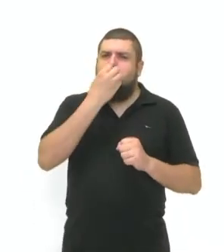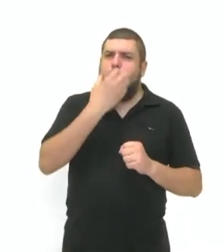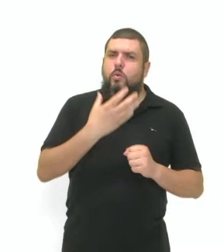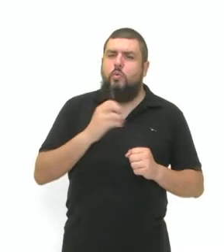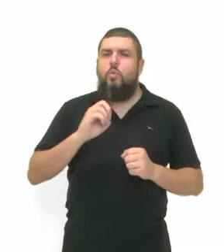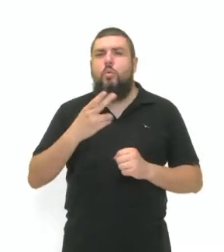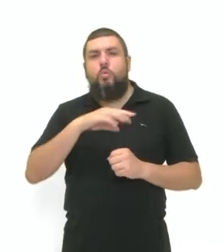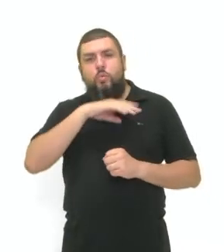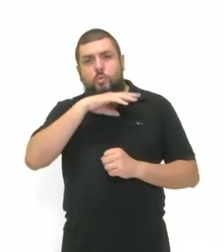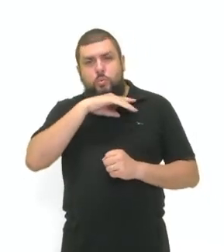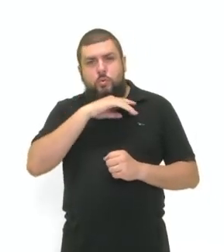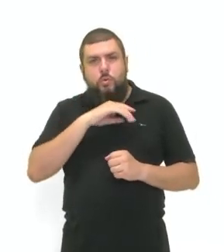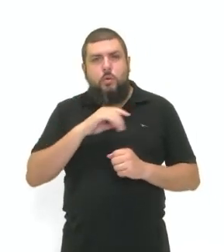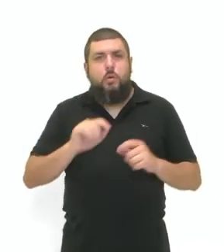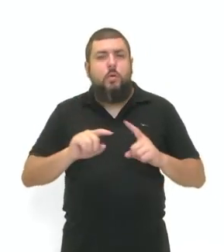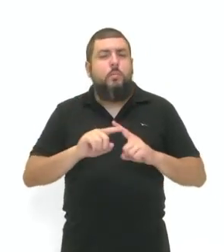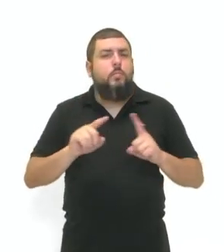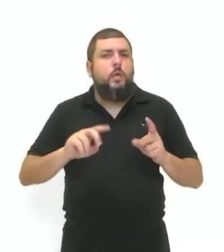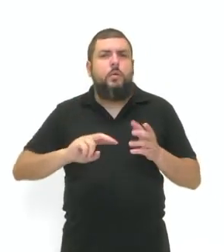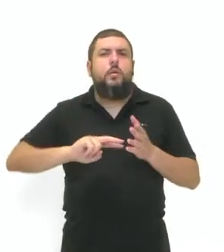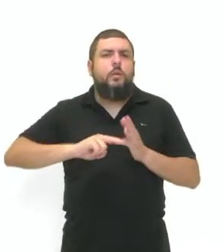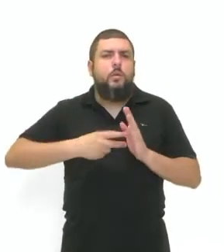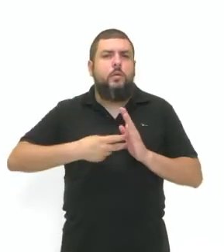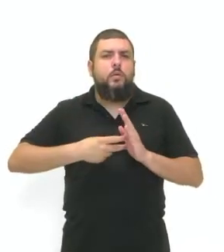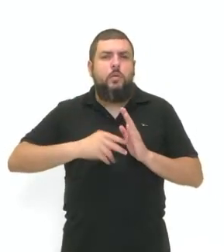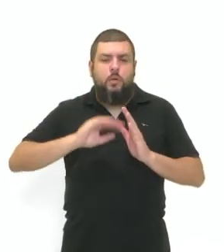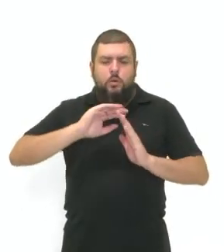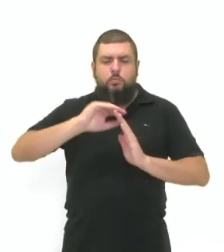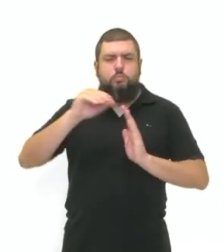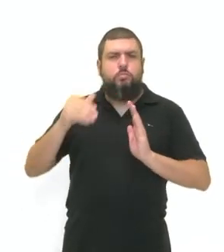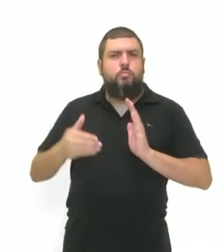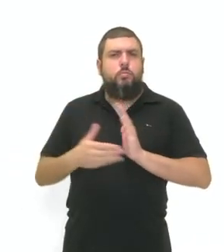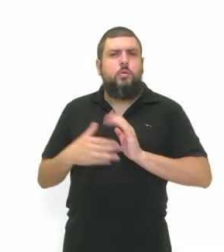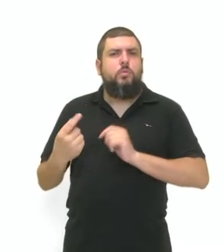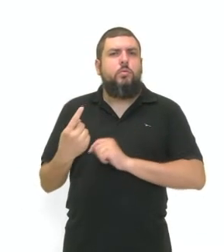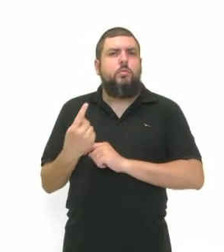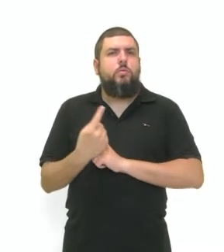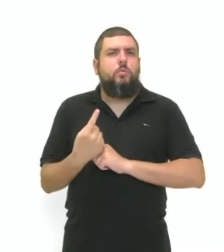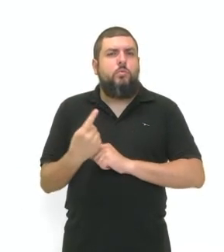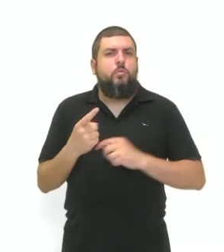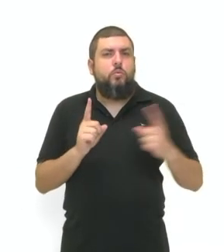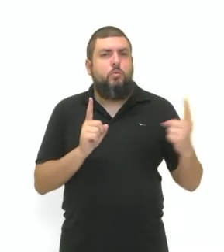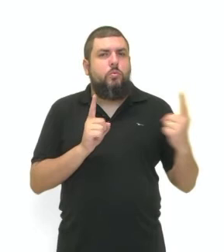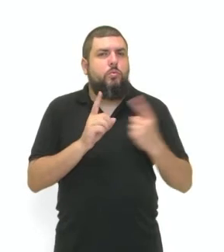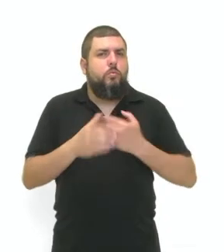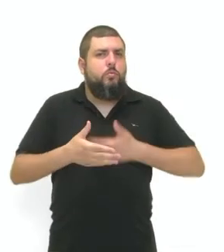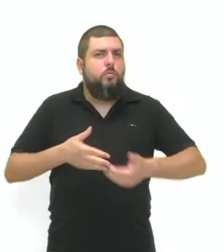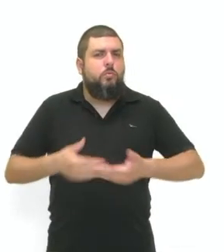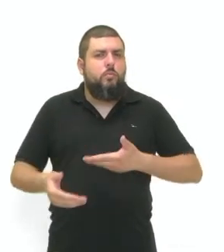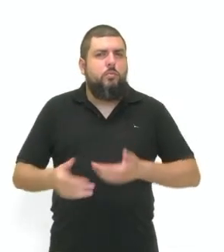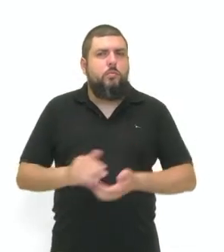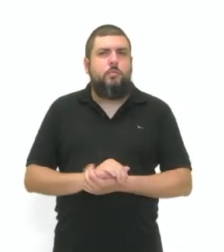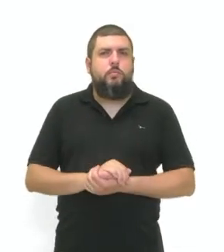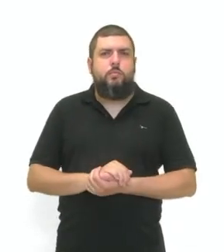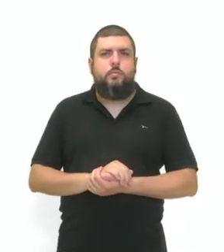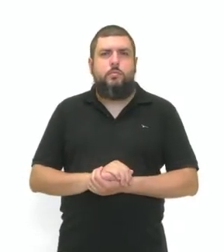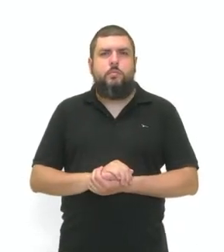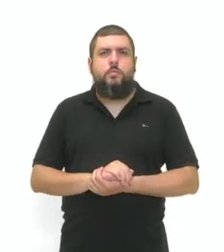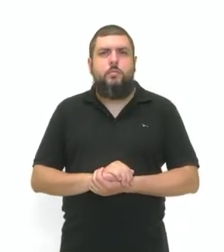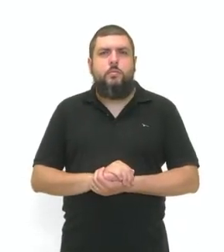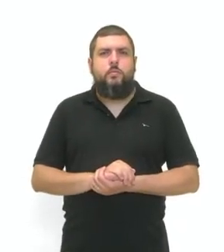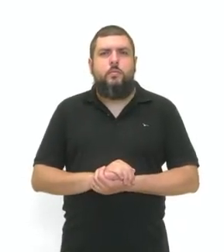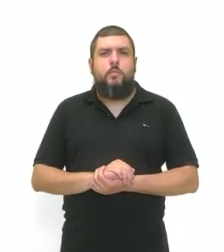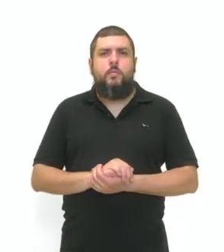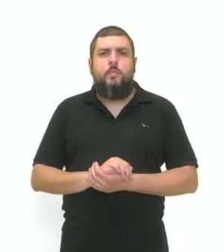Mas o que significaria estar inteiramente só, em companhia de alguém? Então, deve-se considerar que é